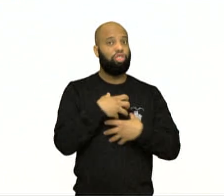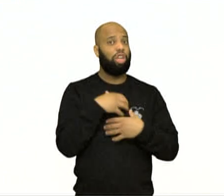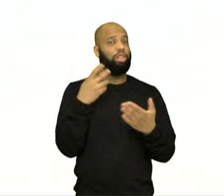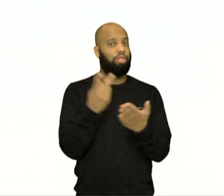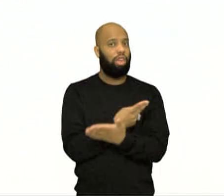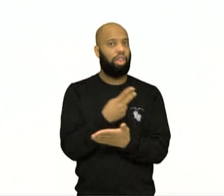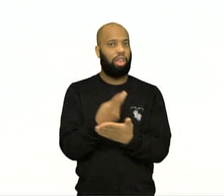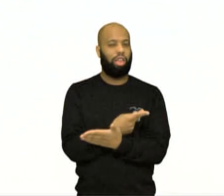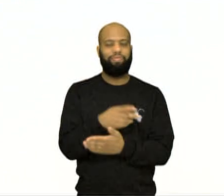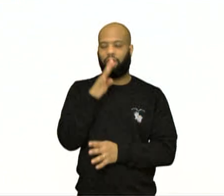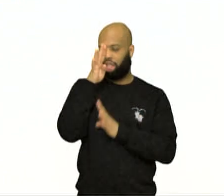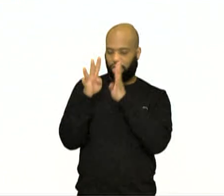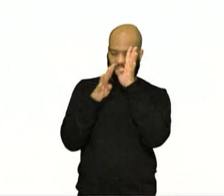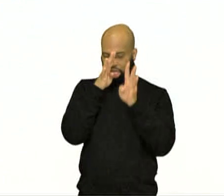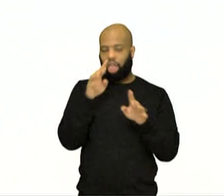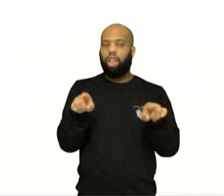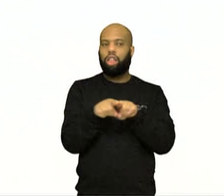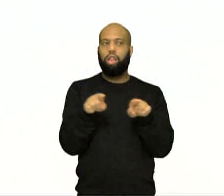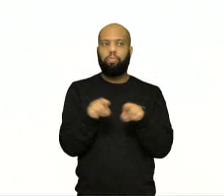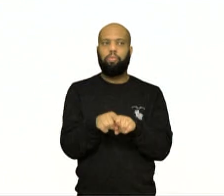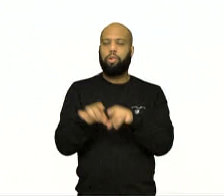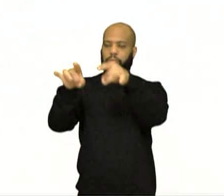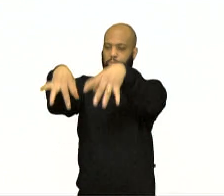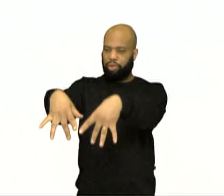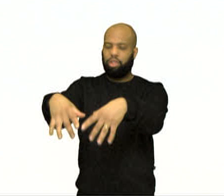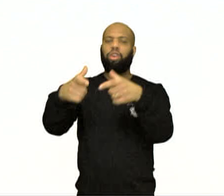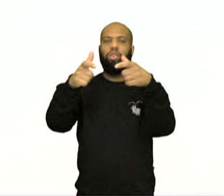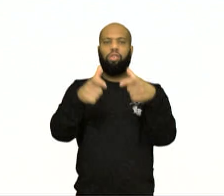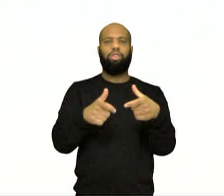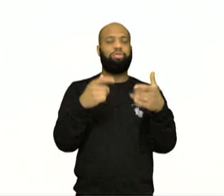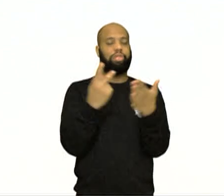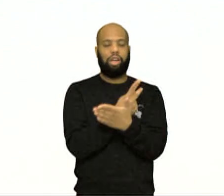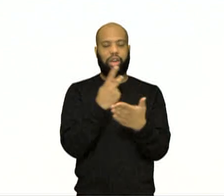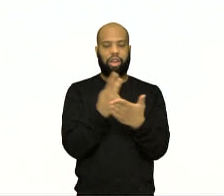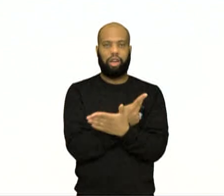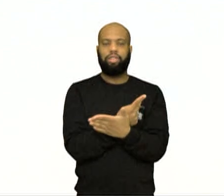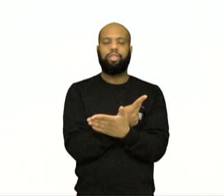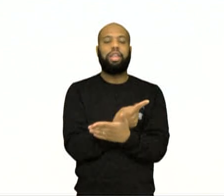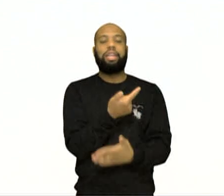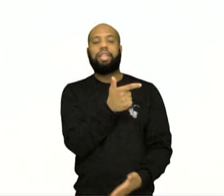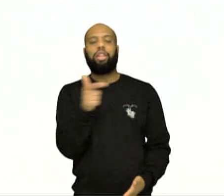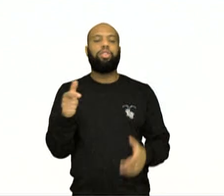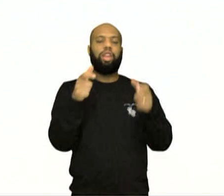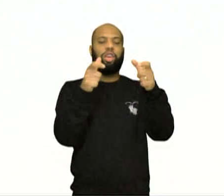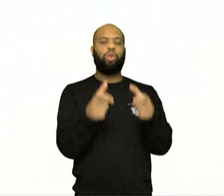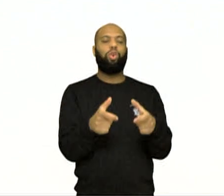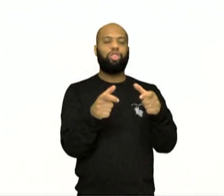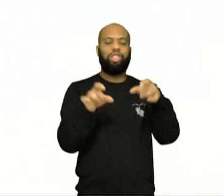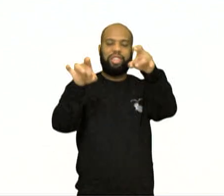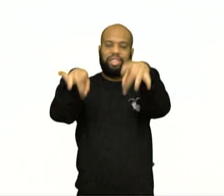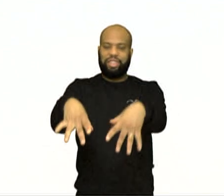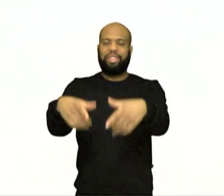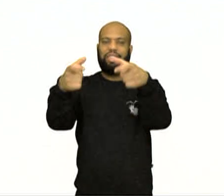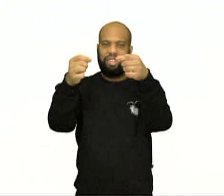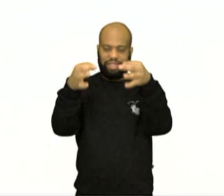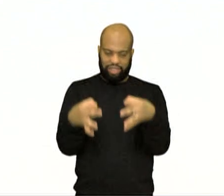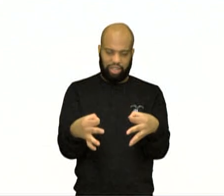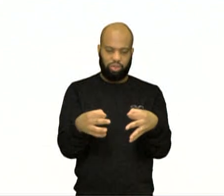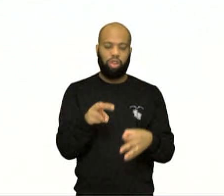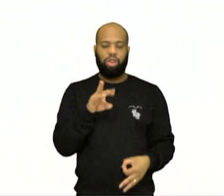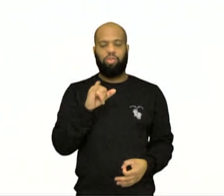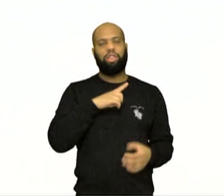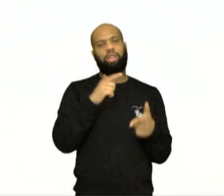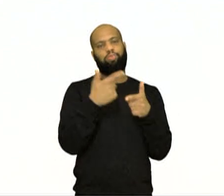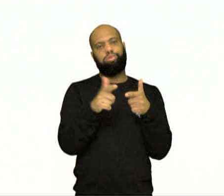inadequada, acumulado em áreas inadequadas, sem uma destinação correta. Então, tudo isso vai acarretar